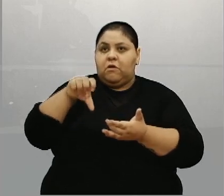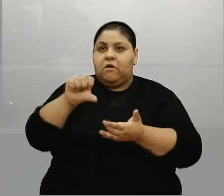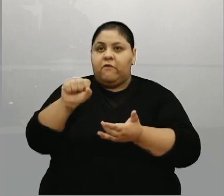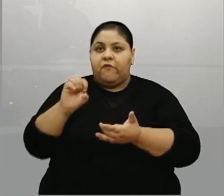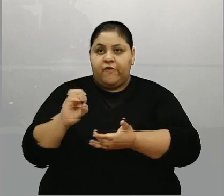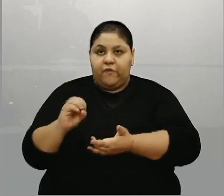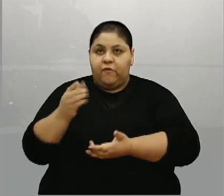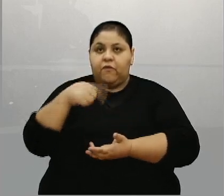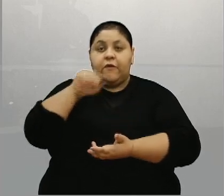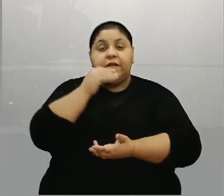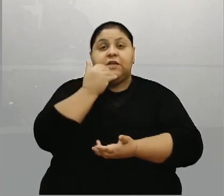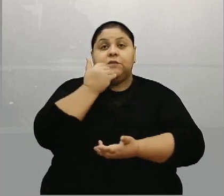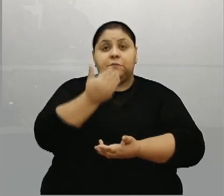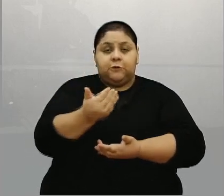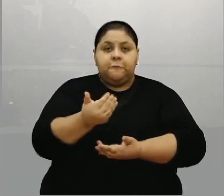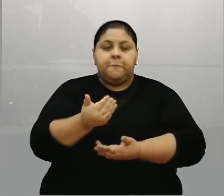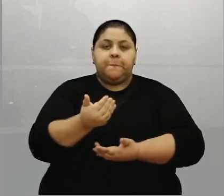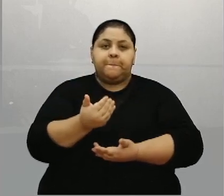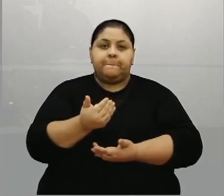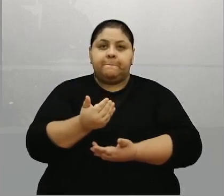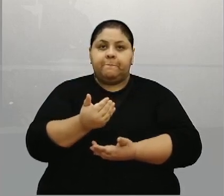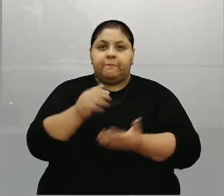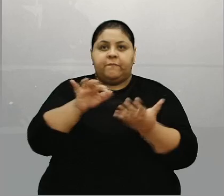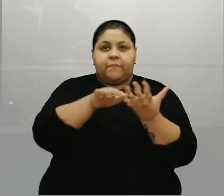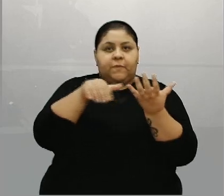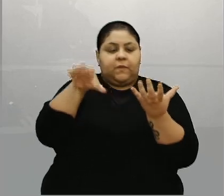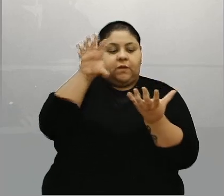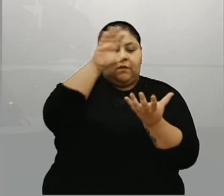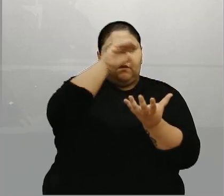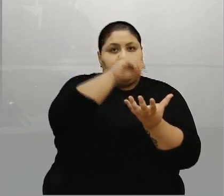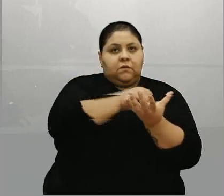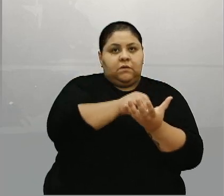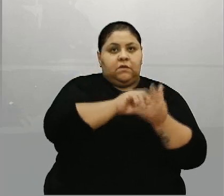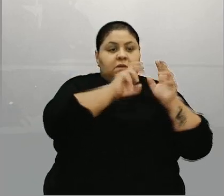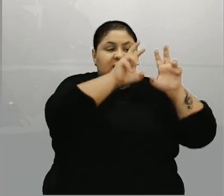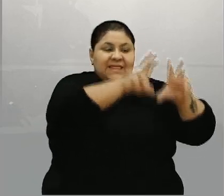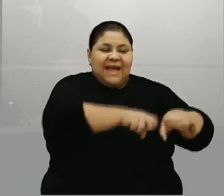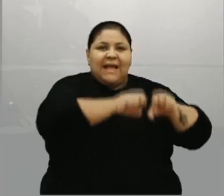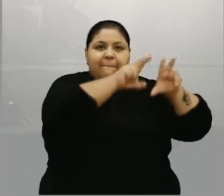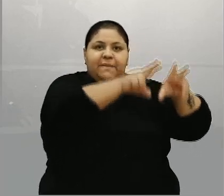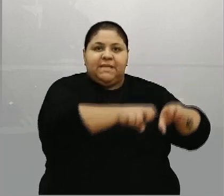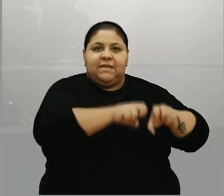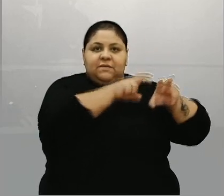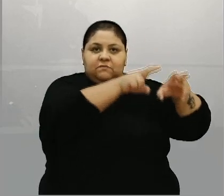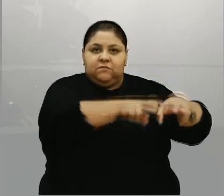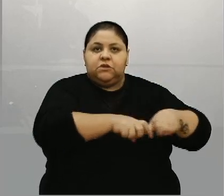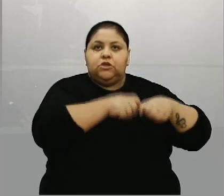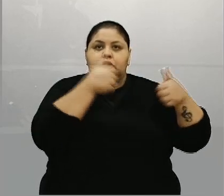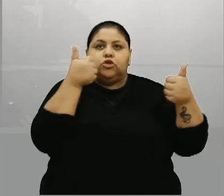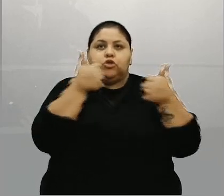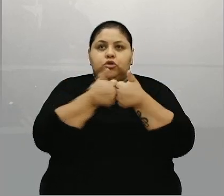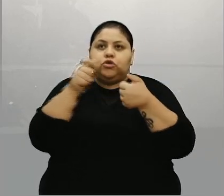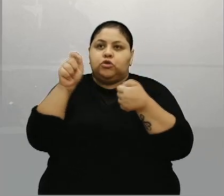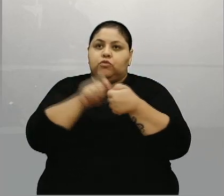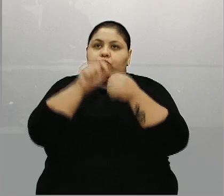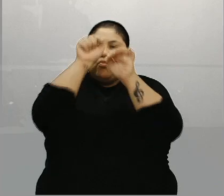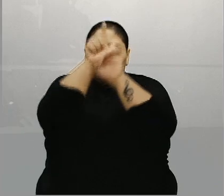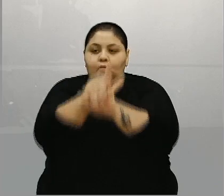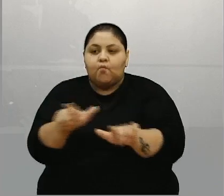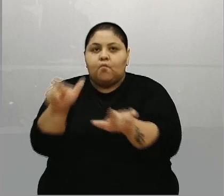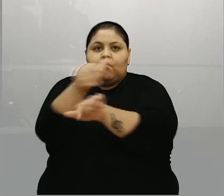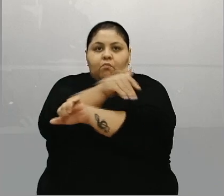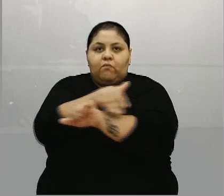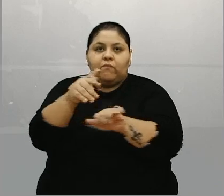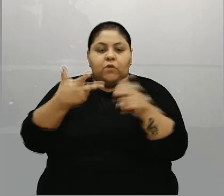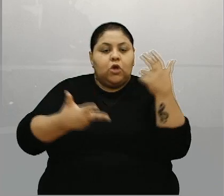gente solicitou a Codeca, o pessoal da Capina também estiveram lá para fazer a limpeza da rua, cortar